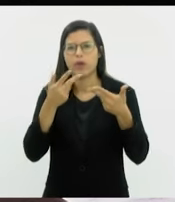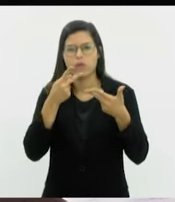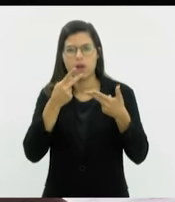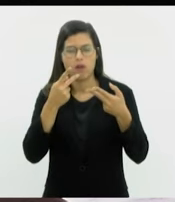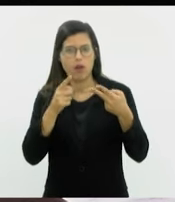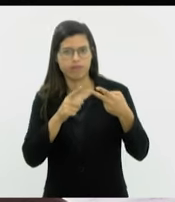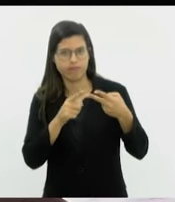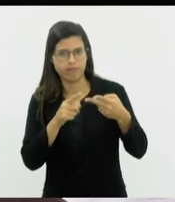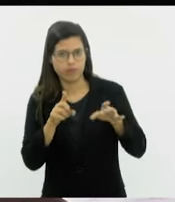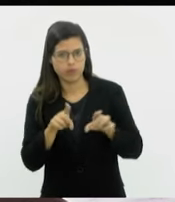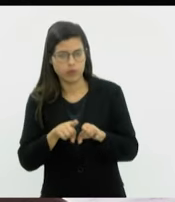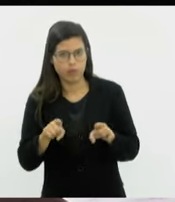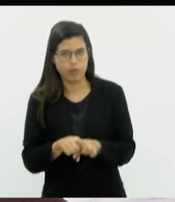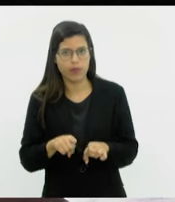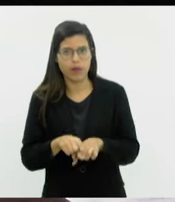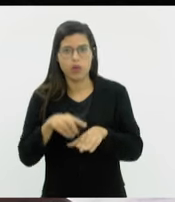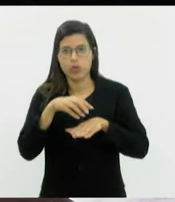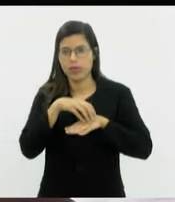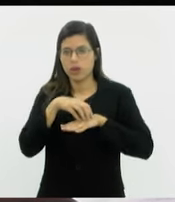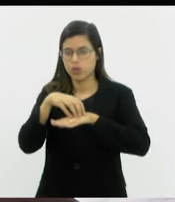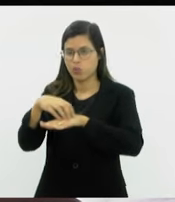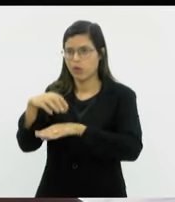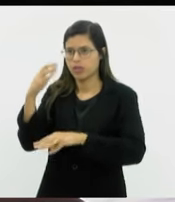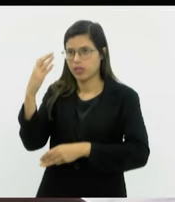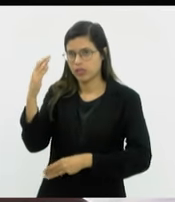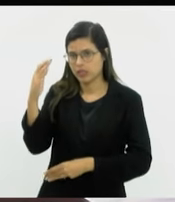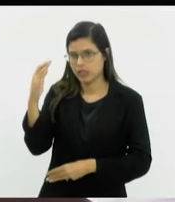do transporte na cidade de Niterói.